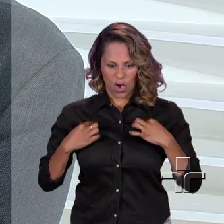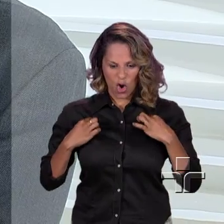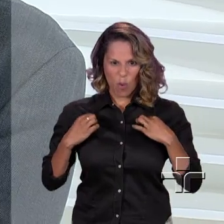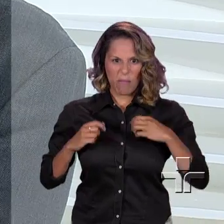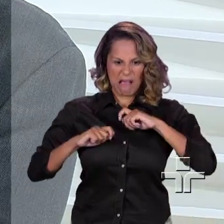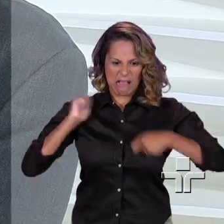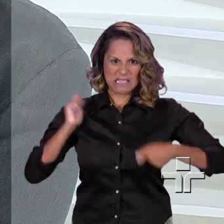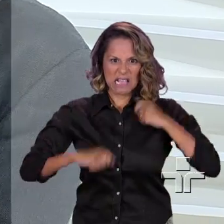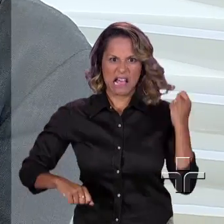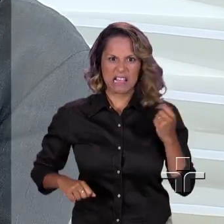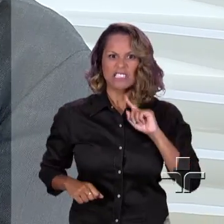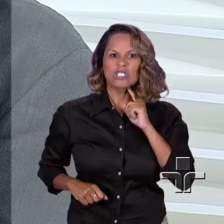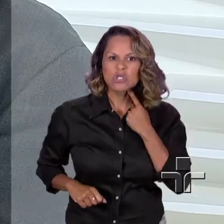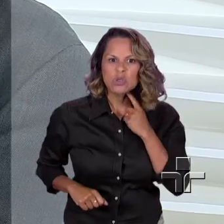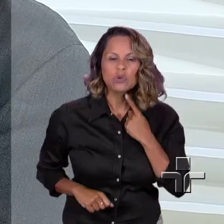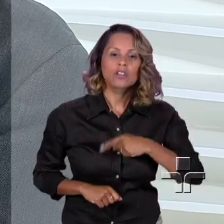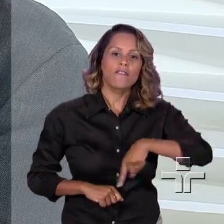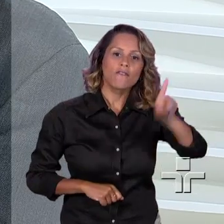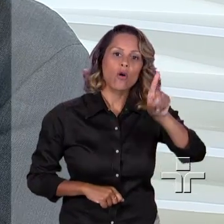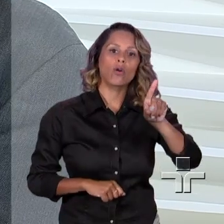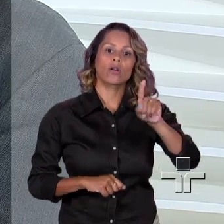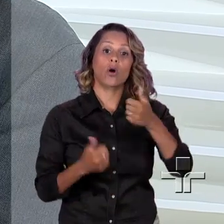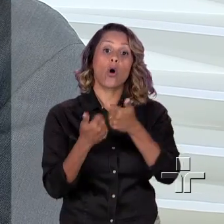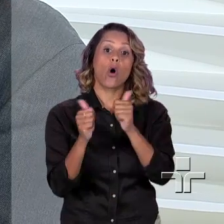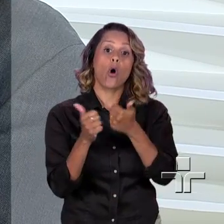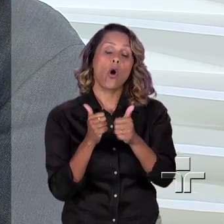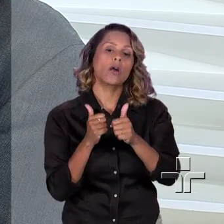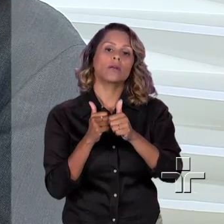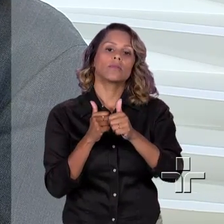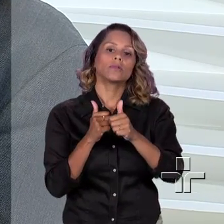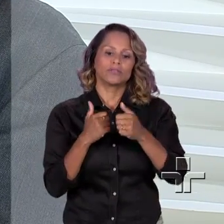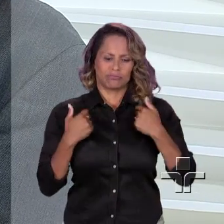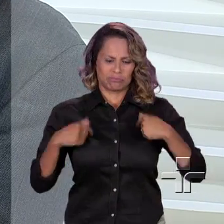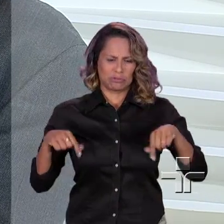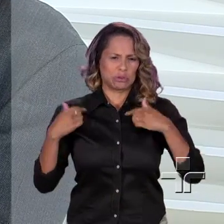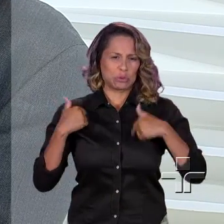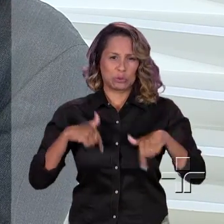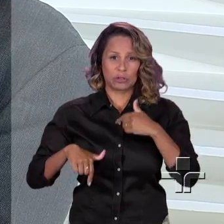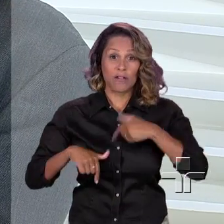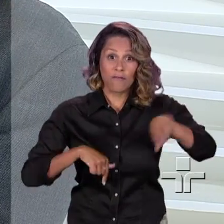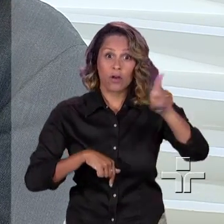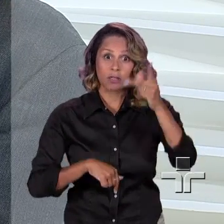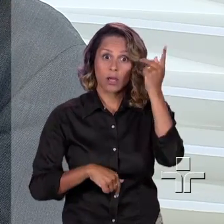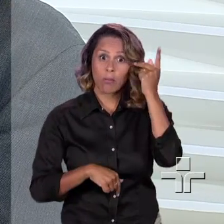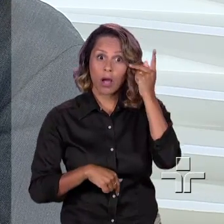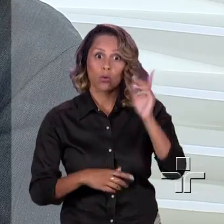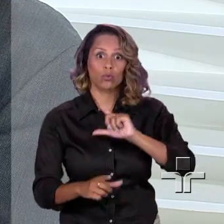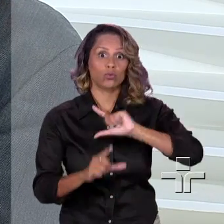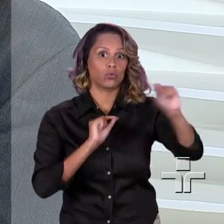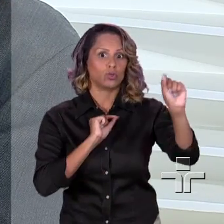e foram para São Paulo e escaparam. Depois, outras pessoas